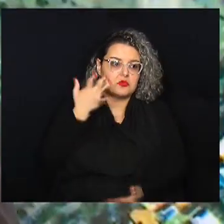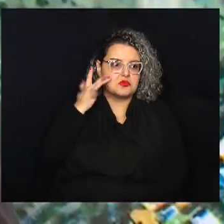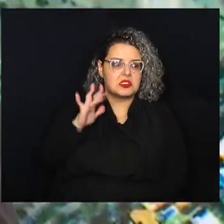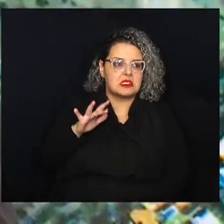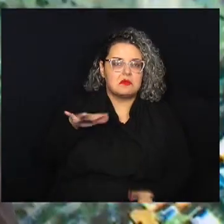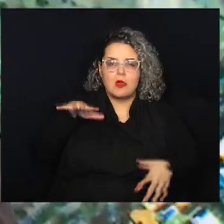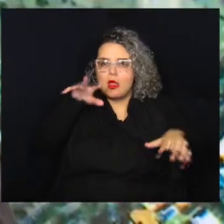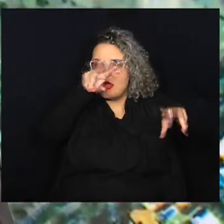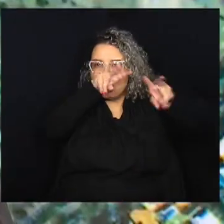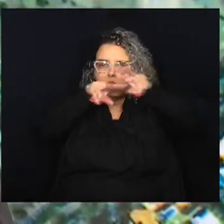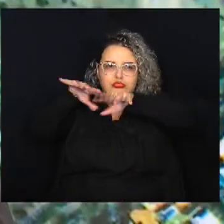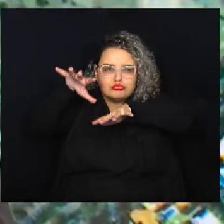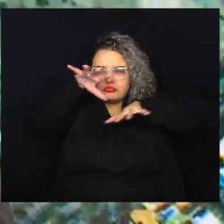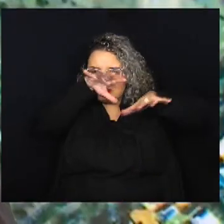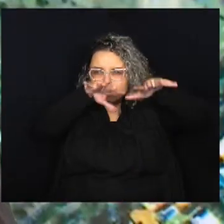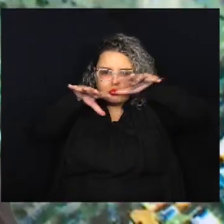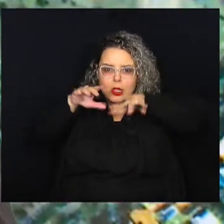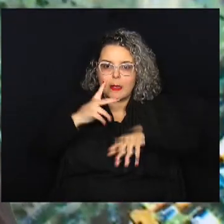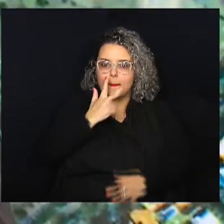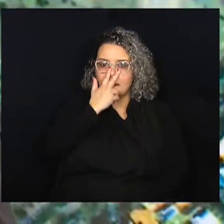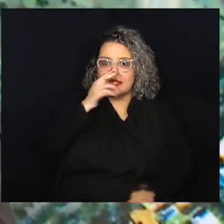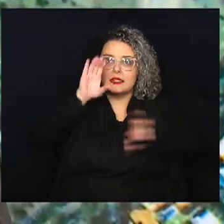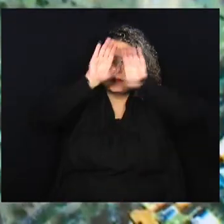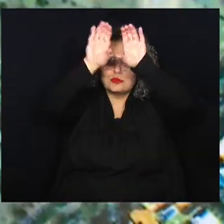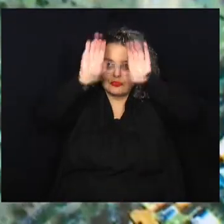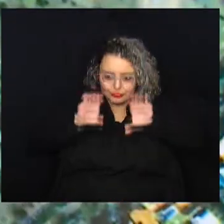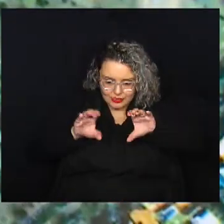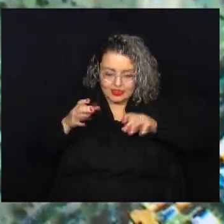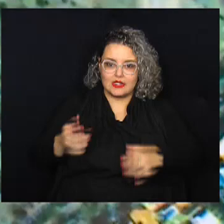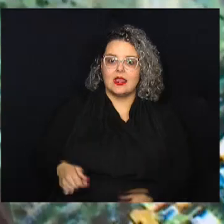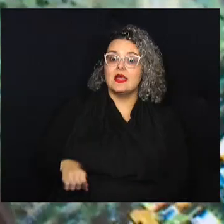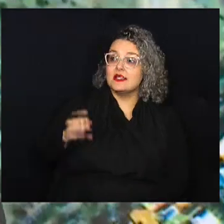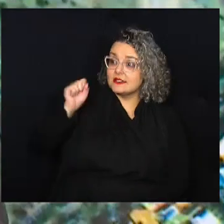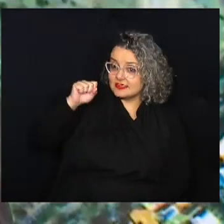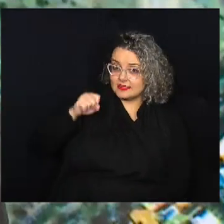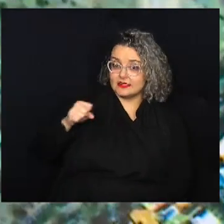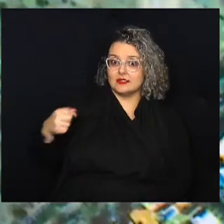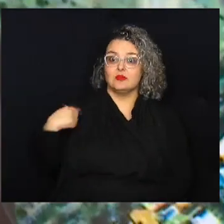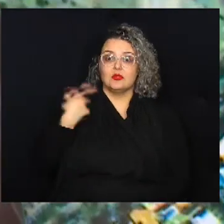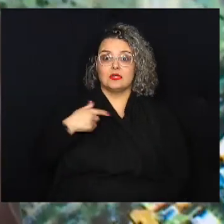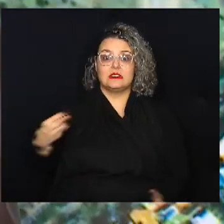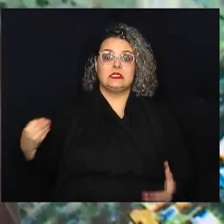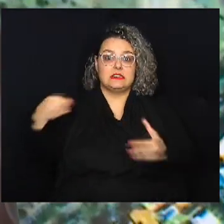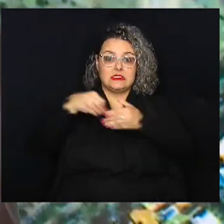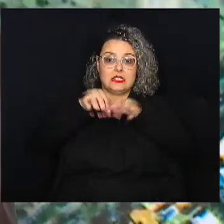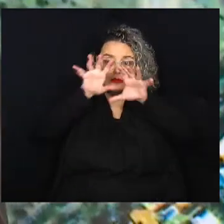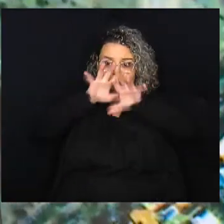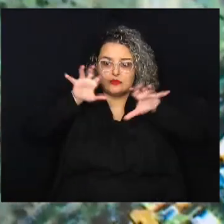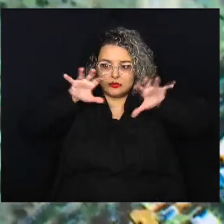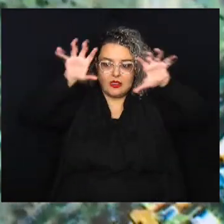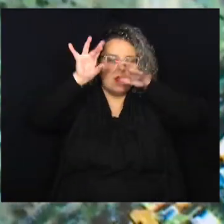é névoa, parece que o céu desceu. Estávamos dentro da nuvem, na verdade é isso